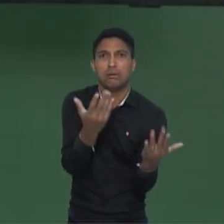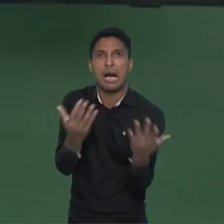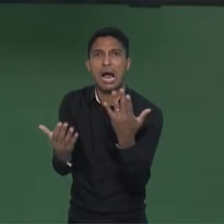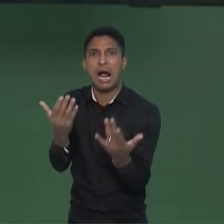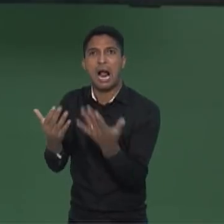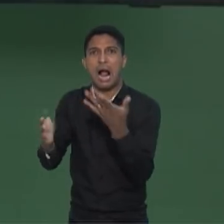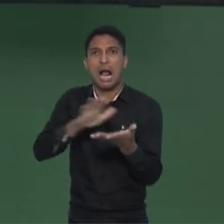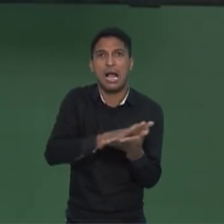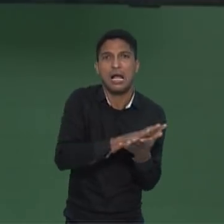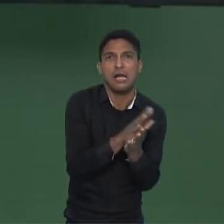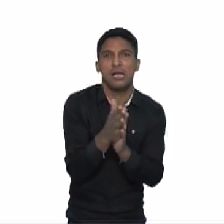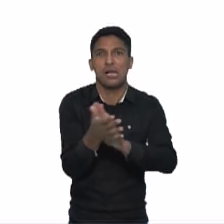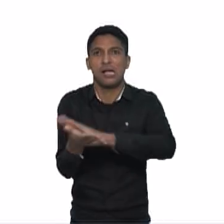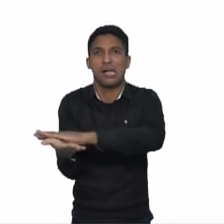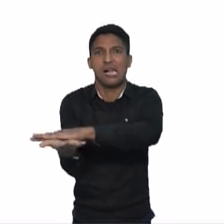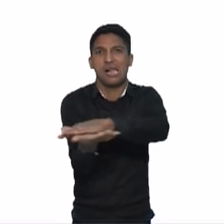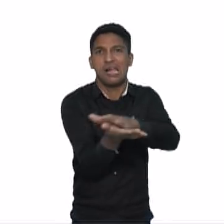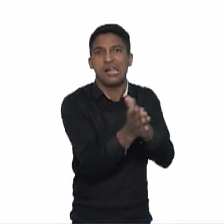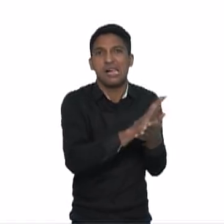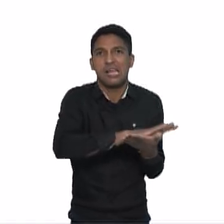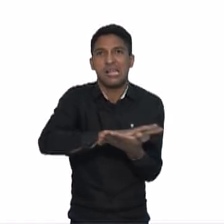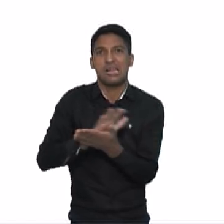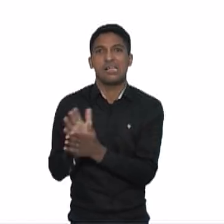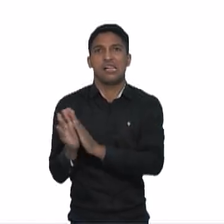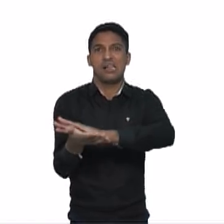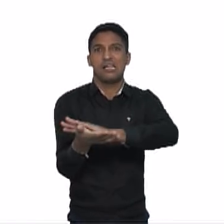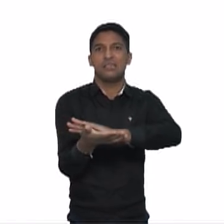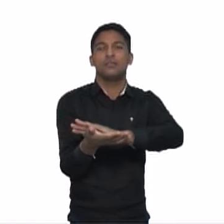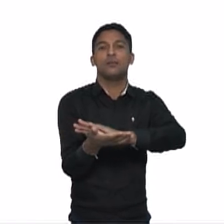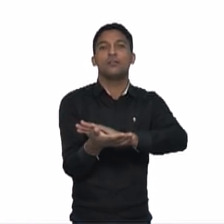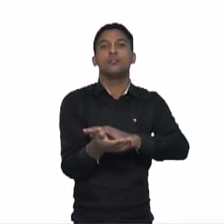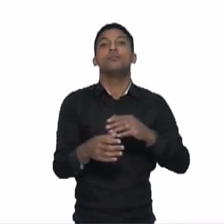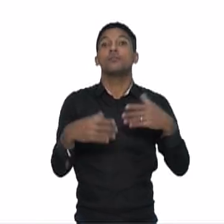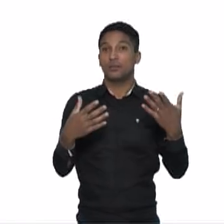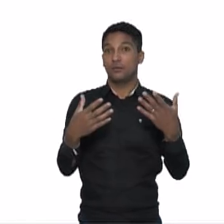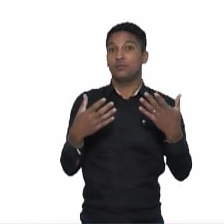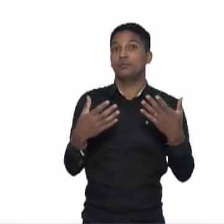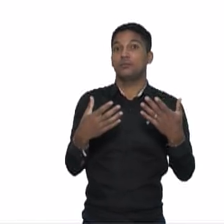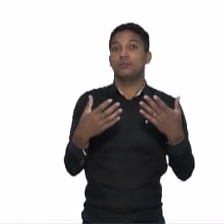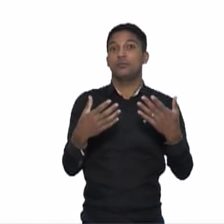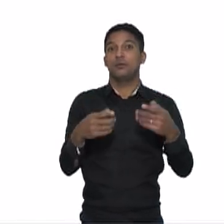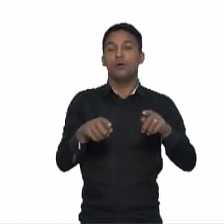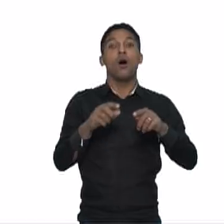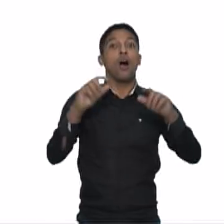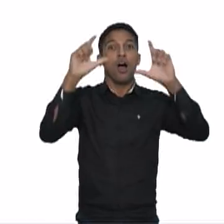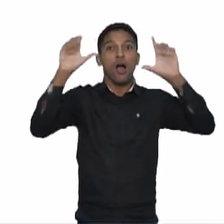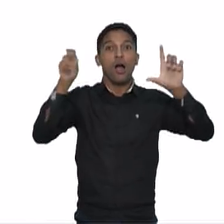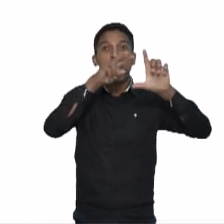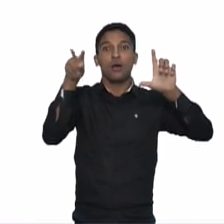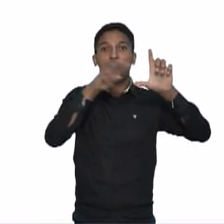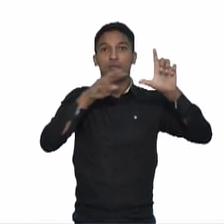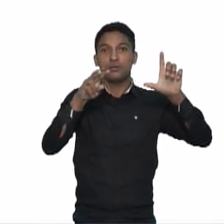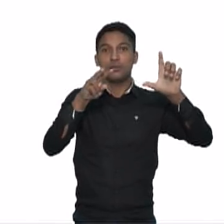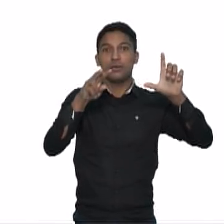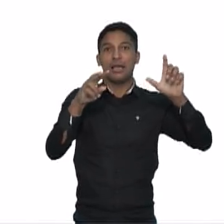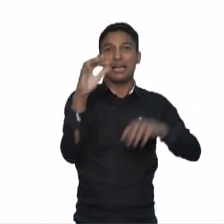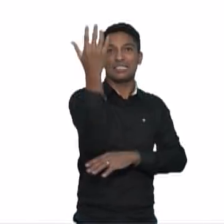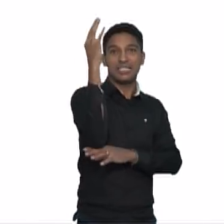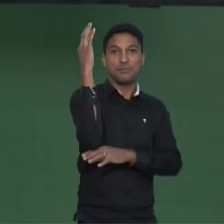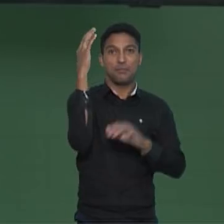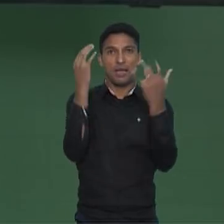As queimadas têm o poder de destruir os possíveis estudos e experimentos científicos com a